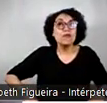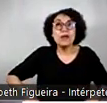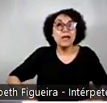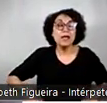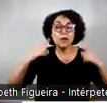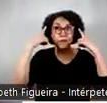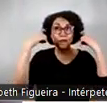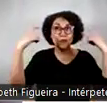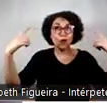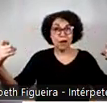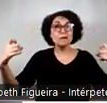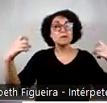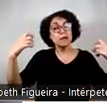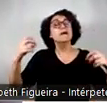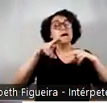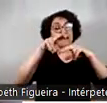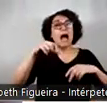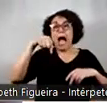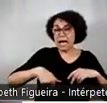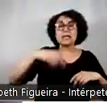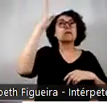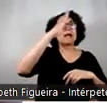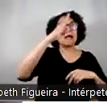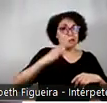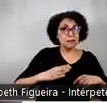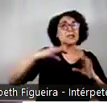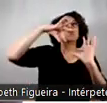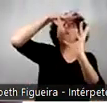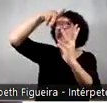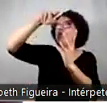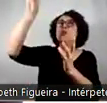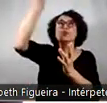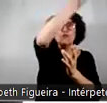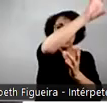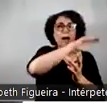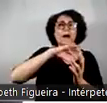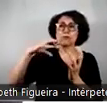serem asiáticas, né. Isso não só no Brasil, mas isso foi um movimento que aconteceu no mundo todo.